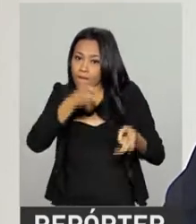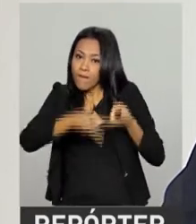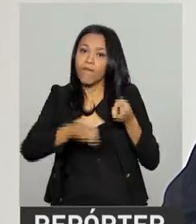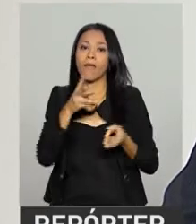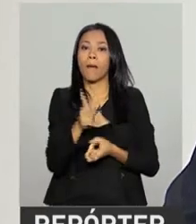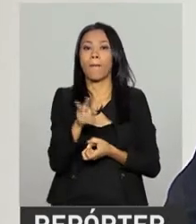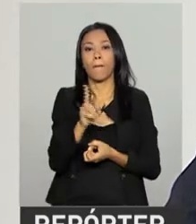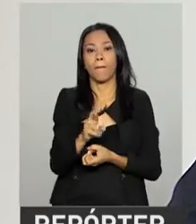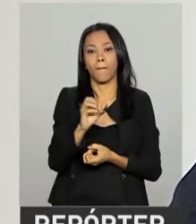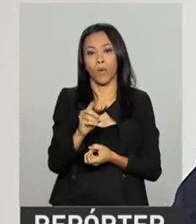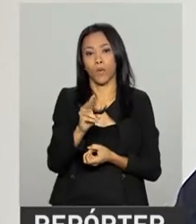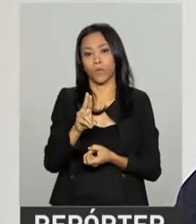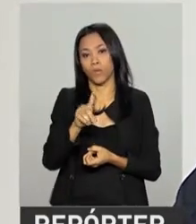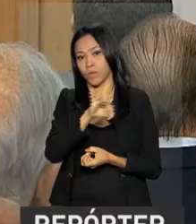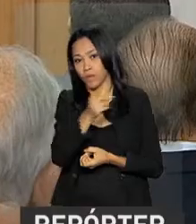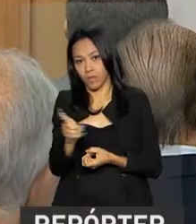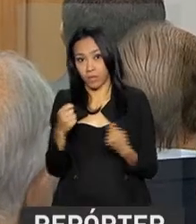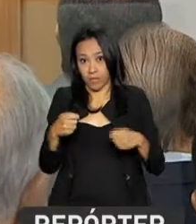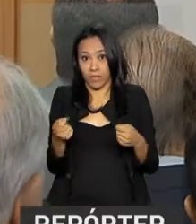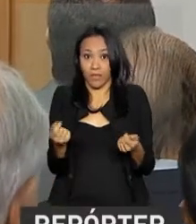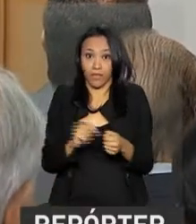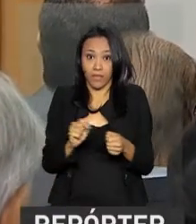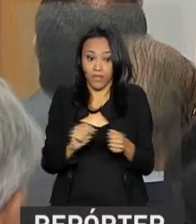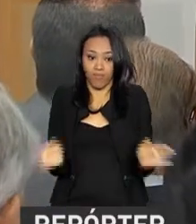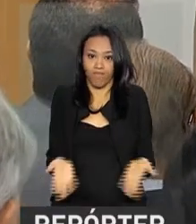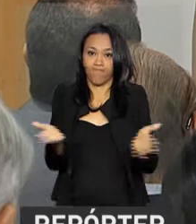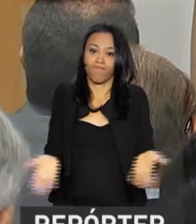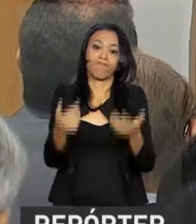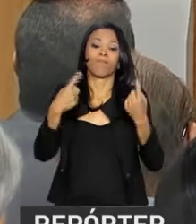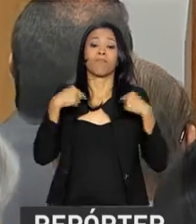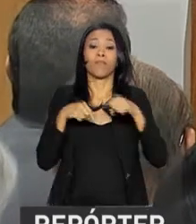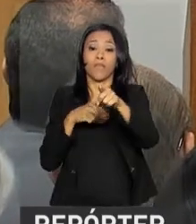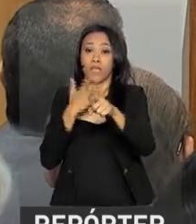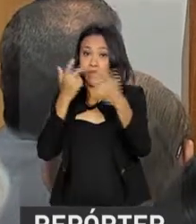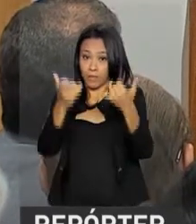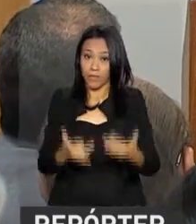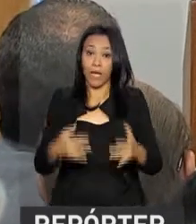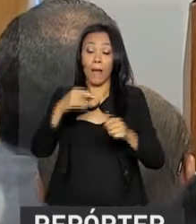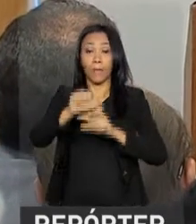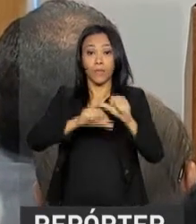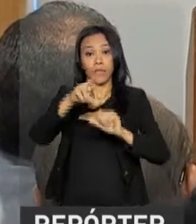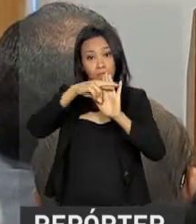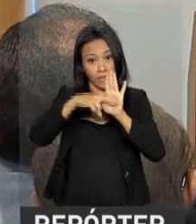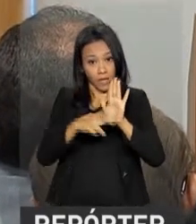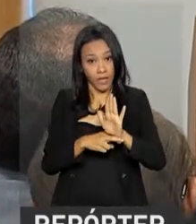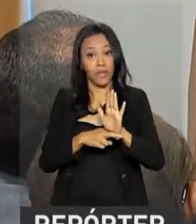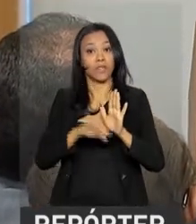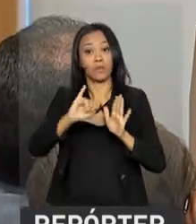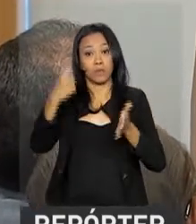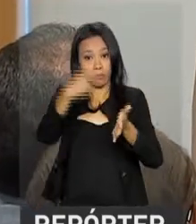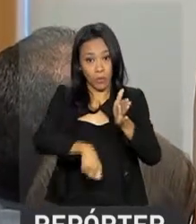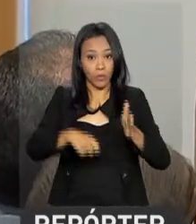quantidade demanda de investimentos que é necessário o presidente michel temer disse que a mudança na tributação dos minérios teve oposição